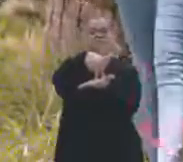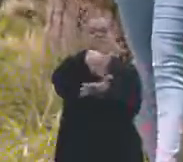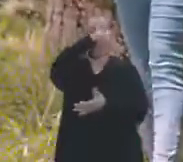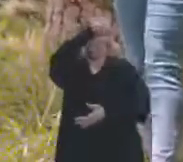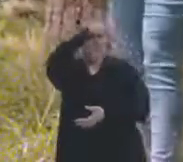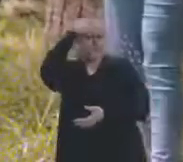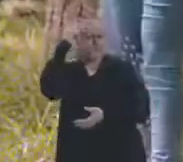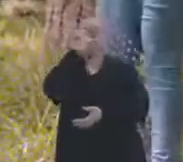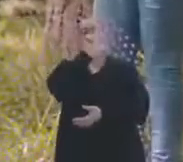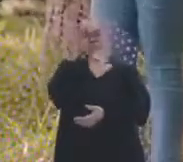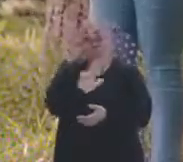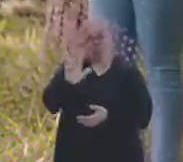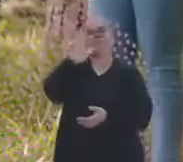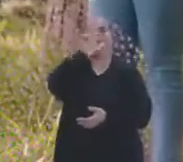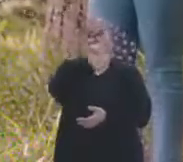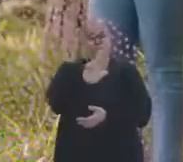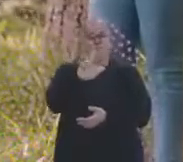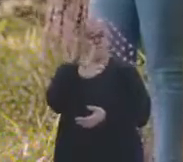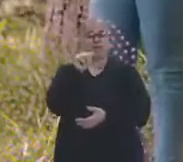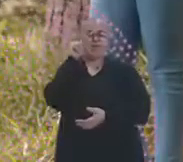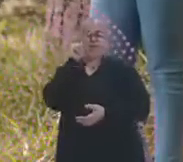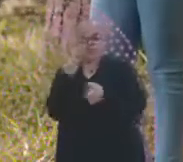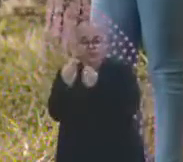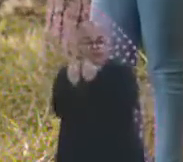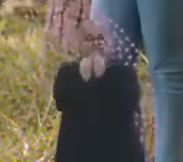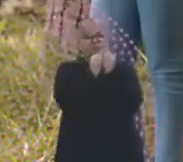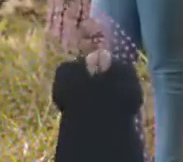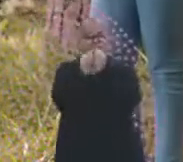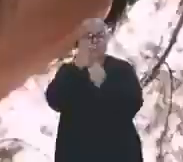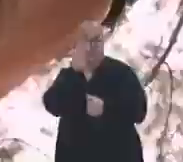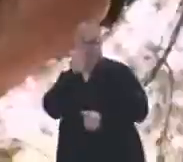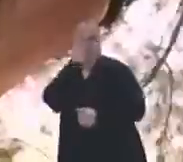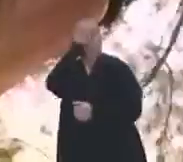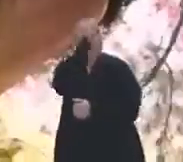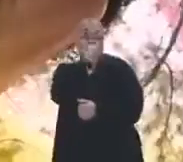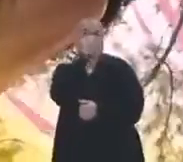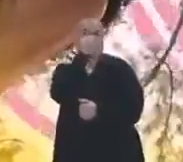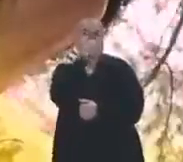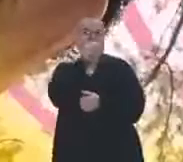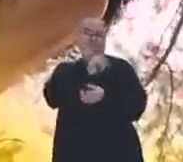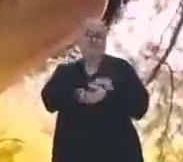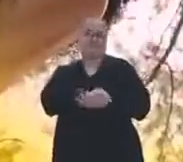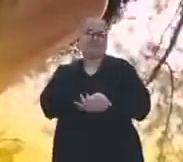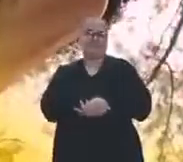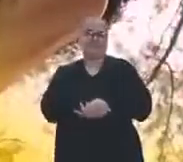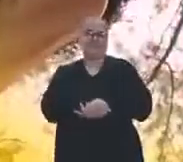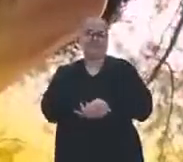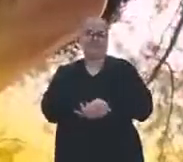Prefeitura de Uberlândia. Juntas somos mais fortes.